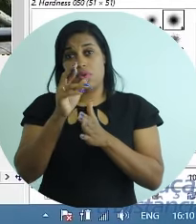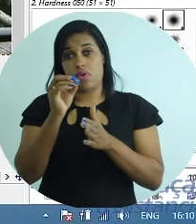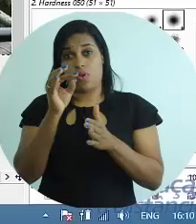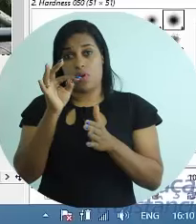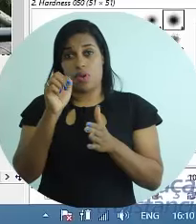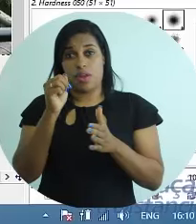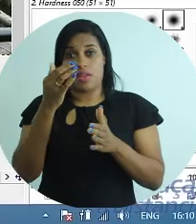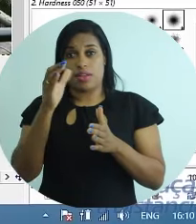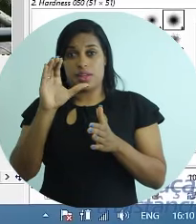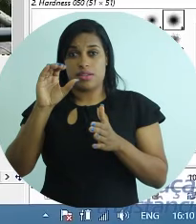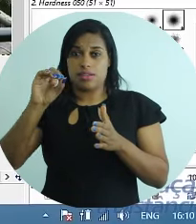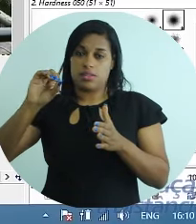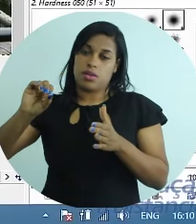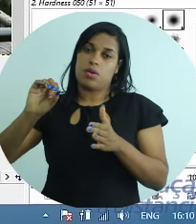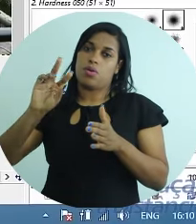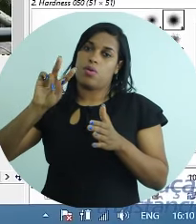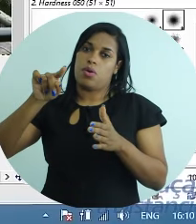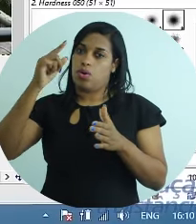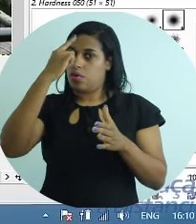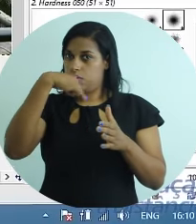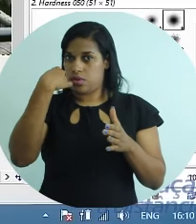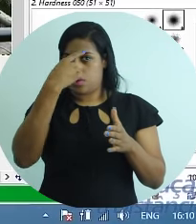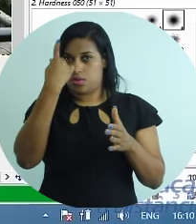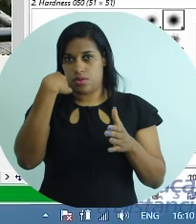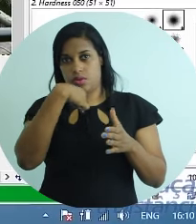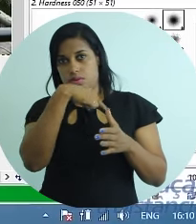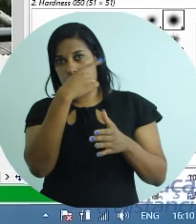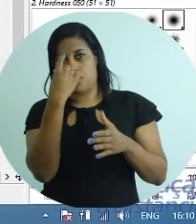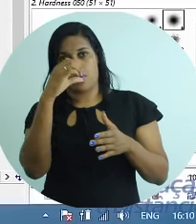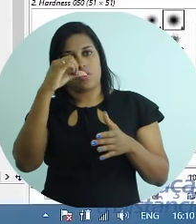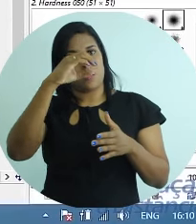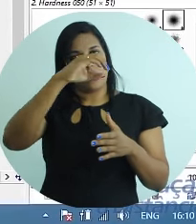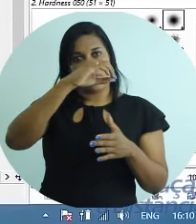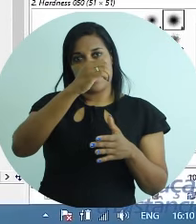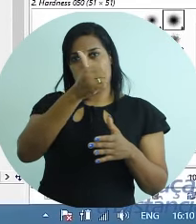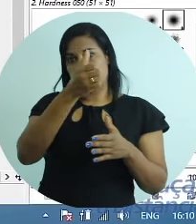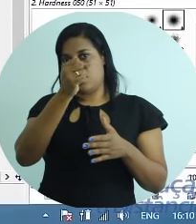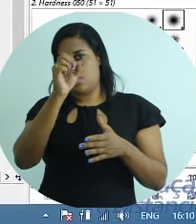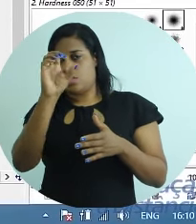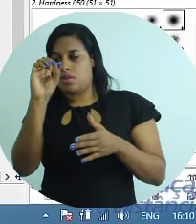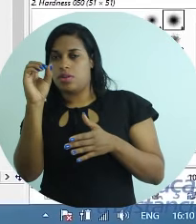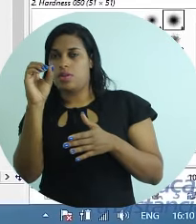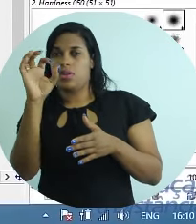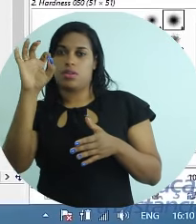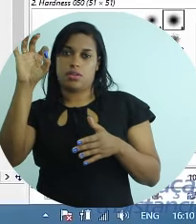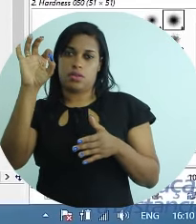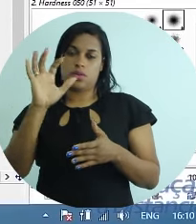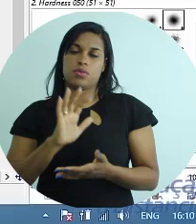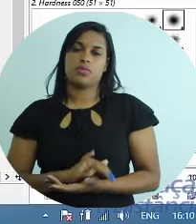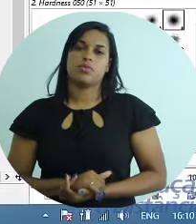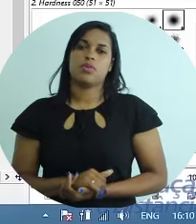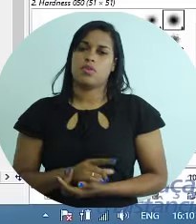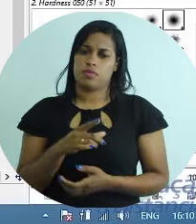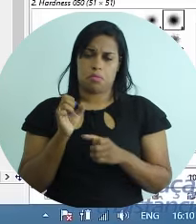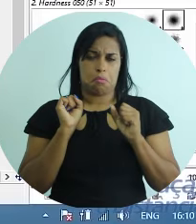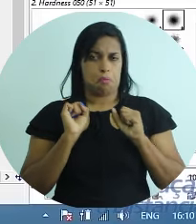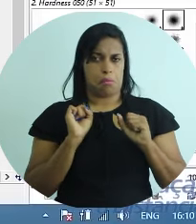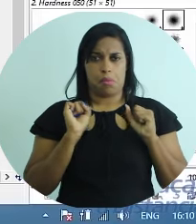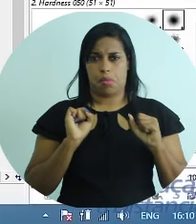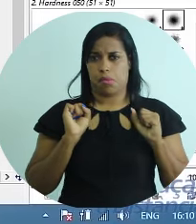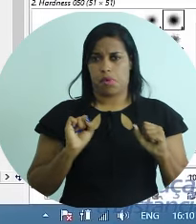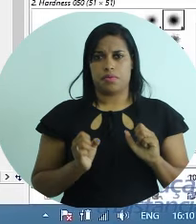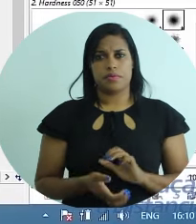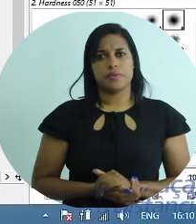rotacionar essa imagem no sentido horário, sentido anti-horário, 90 graus ou 180 graus, você pode inclinar